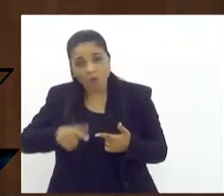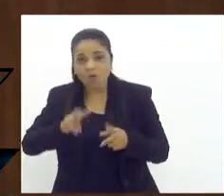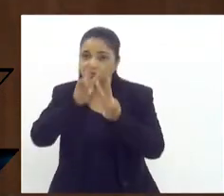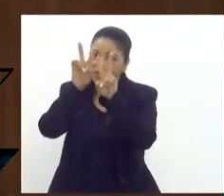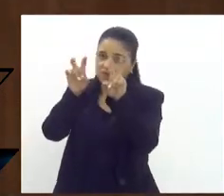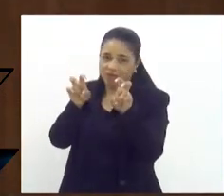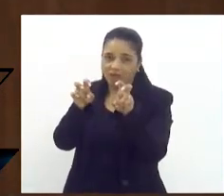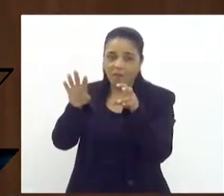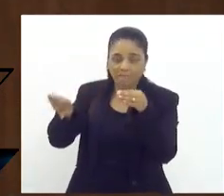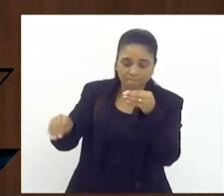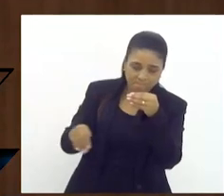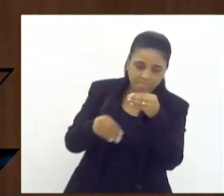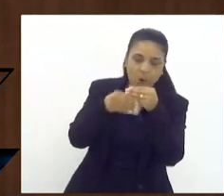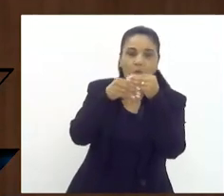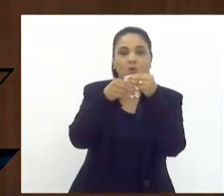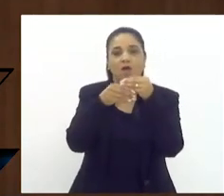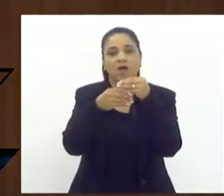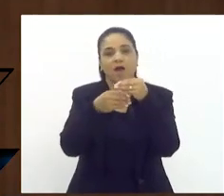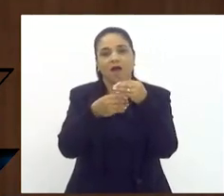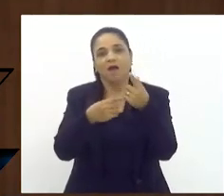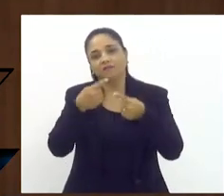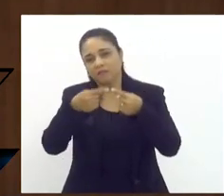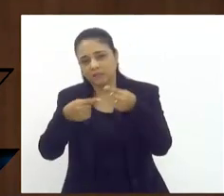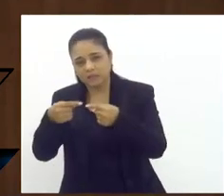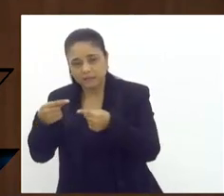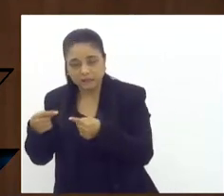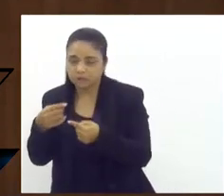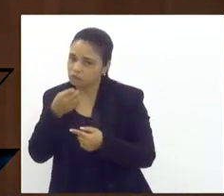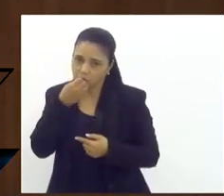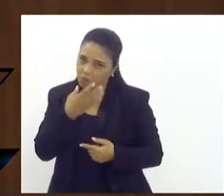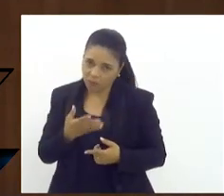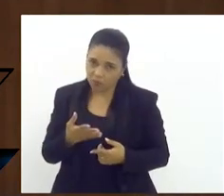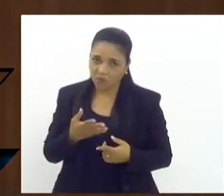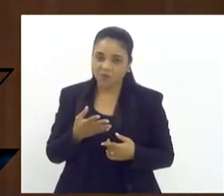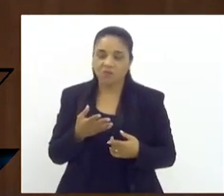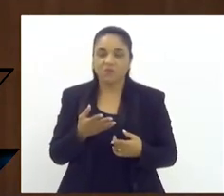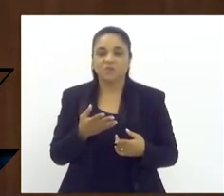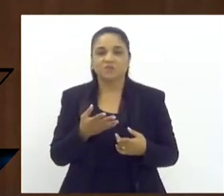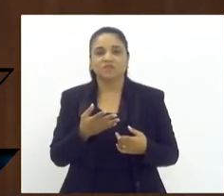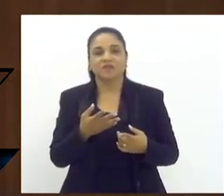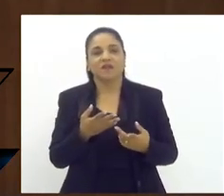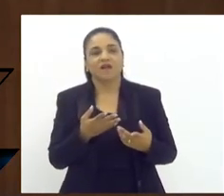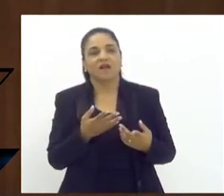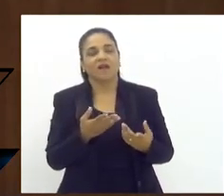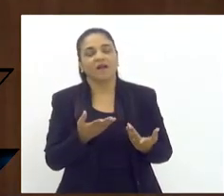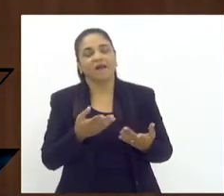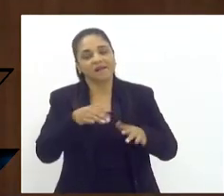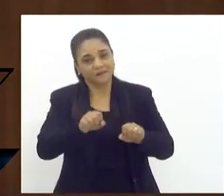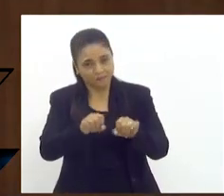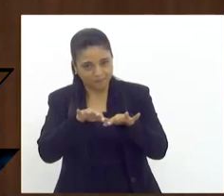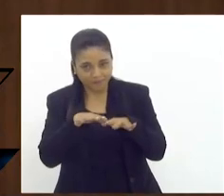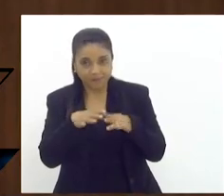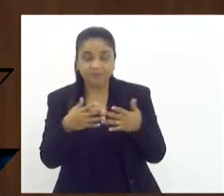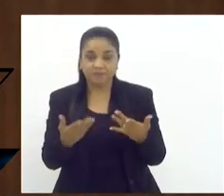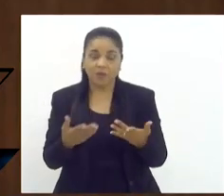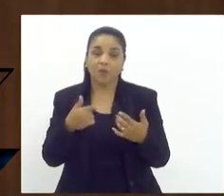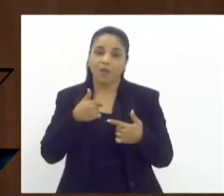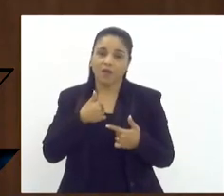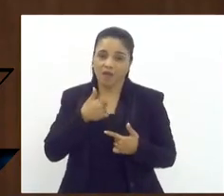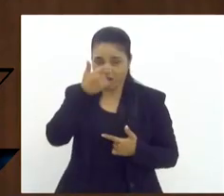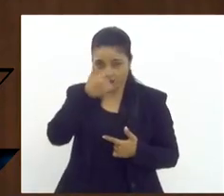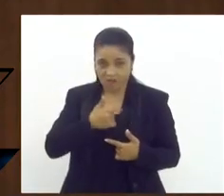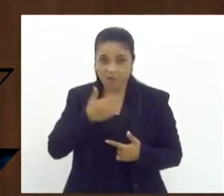é outra demanda isso não traz bem a discussão no Parlamento eu só estou